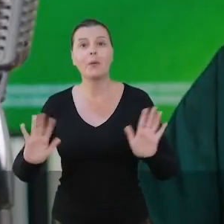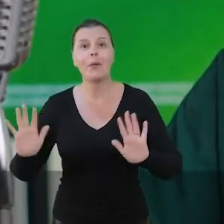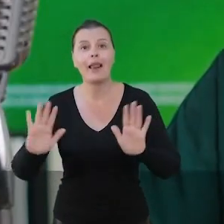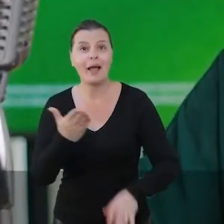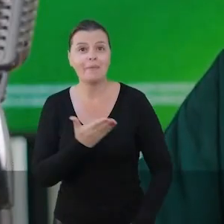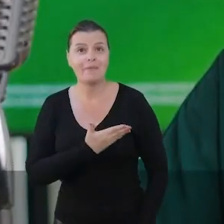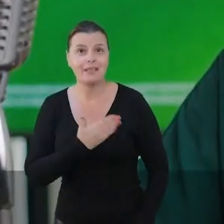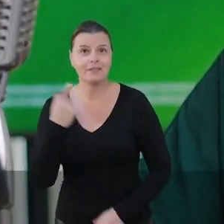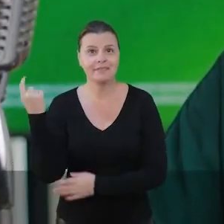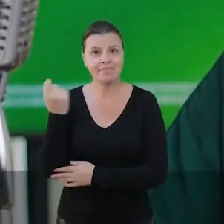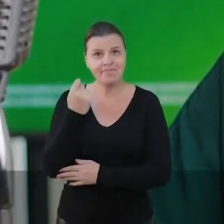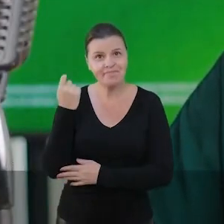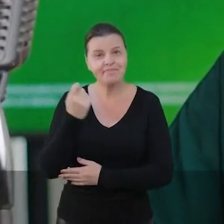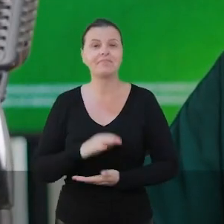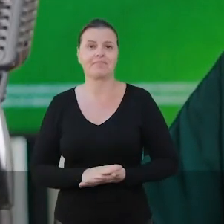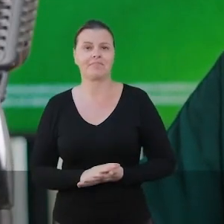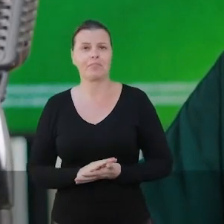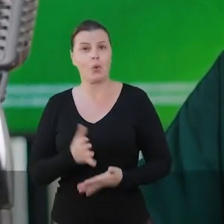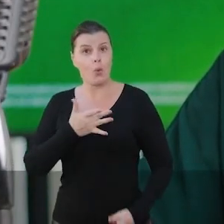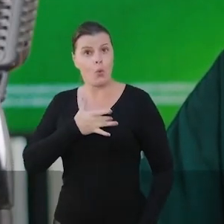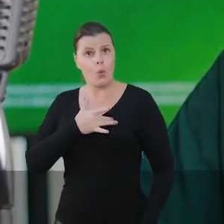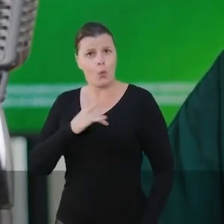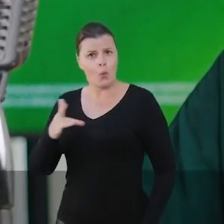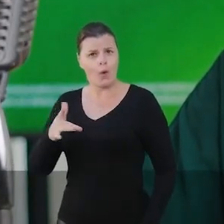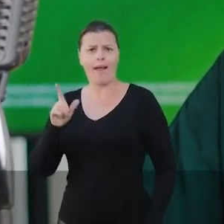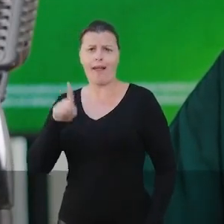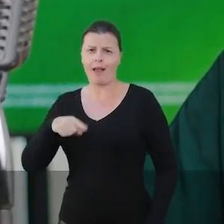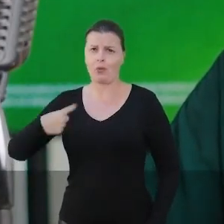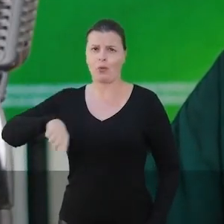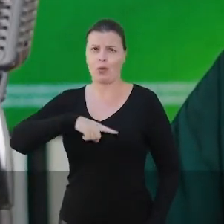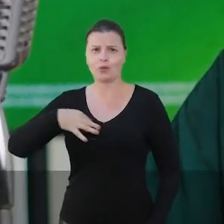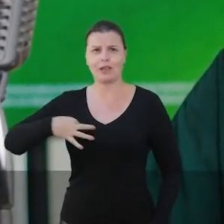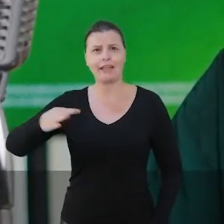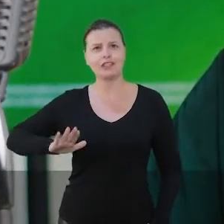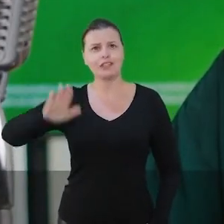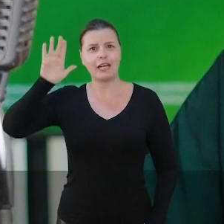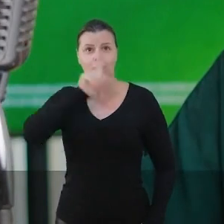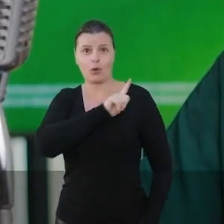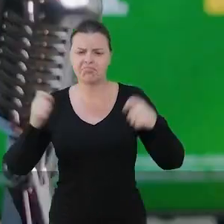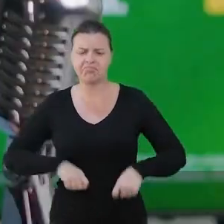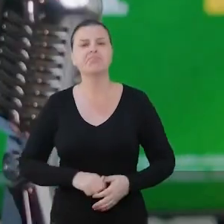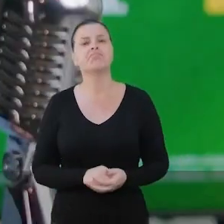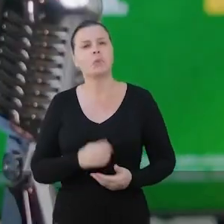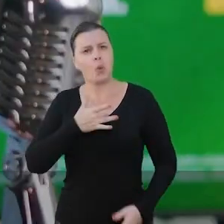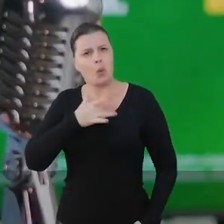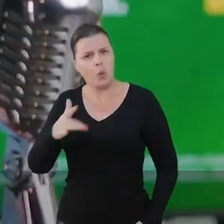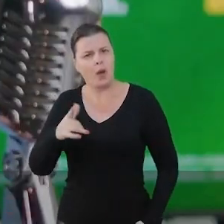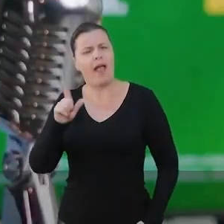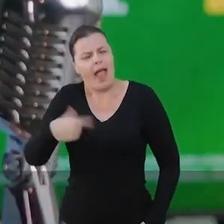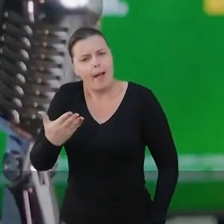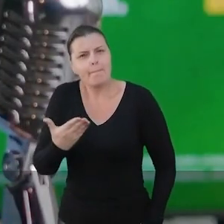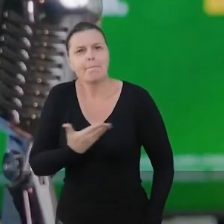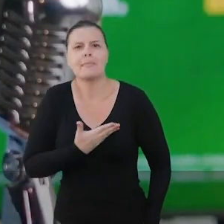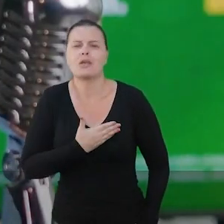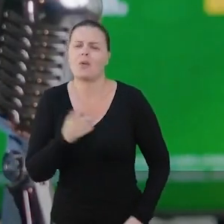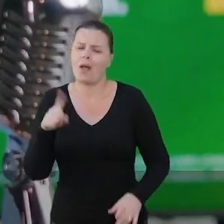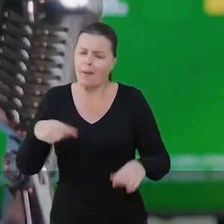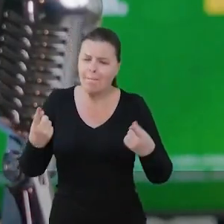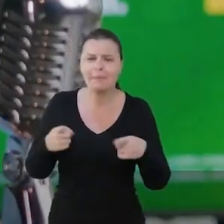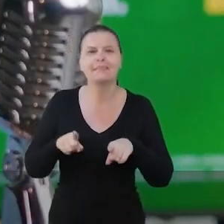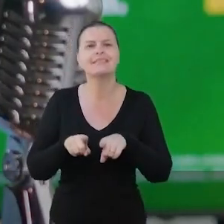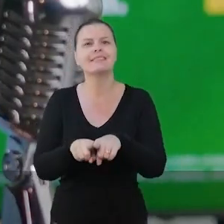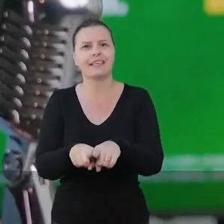Olá, amigos do Rio Grande do Sul. O Onix Lorenzoni é o nosso candidato ao governo nesse estado. O Onix é um grande amigo,